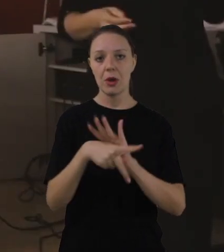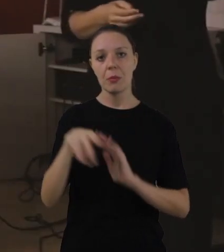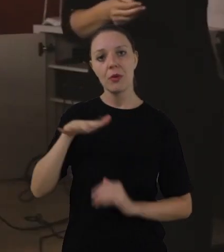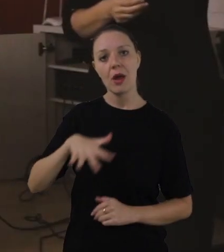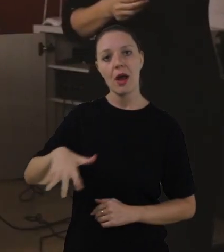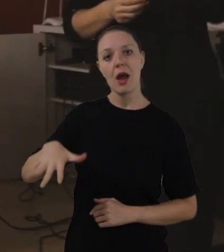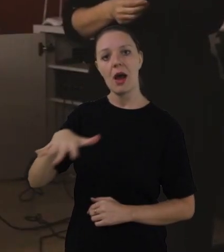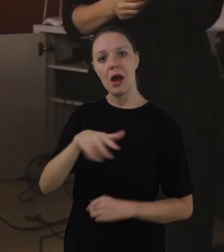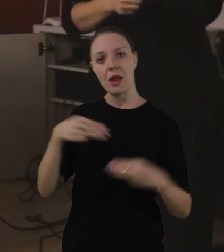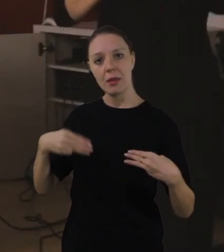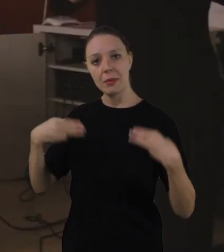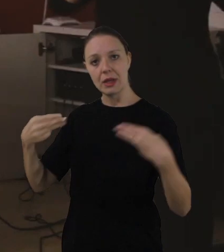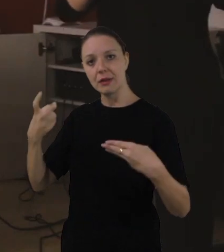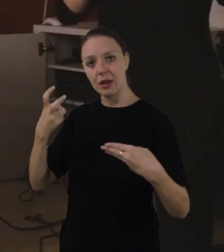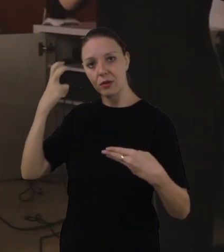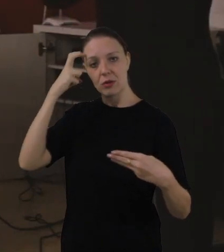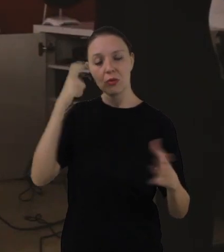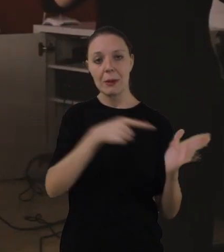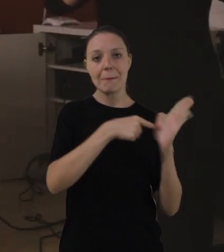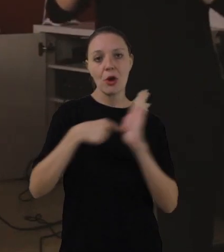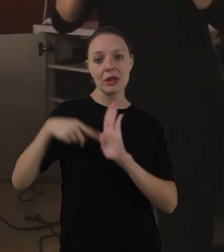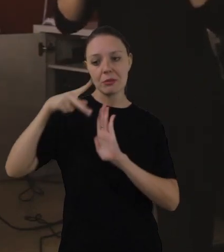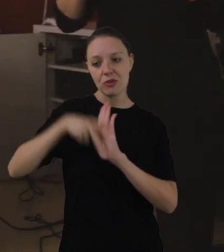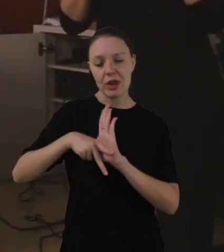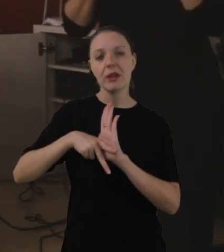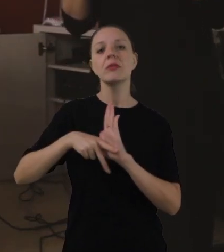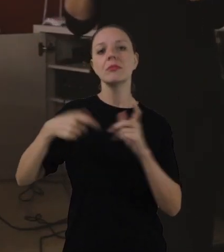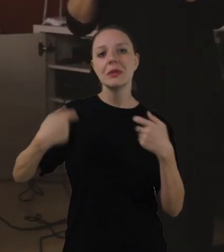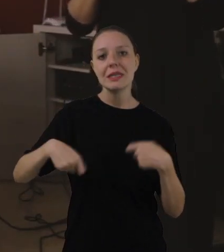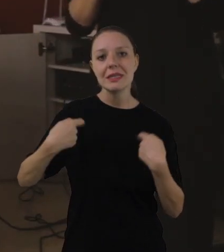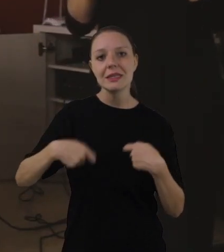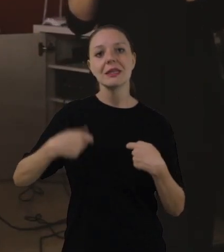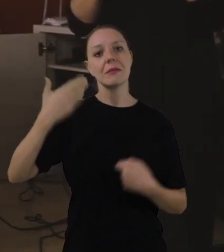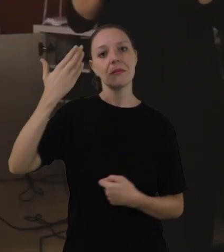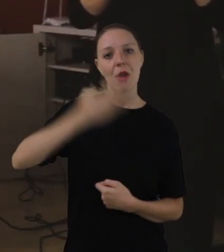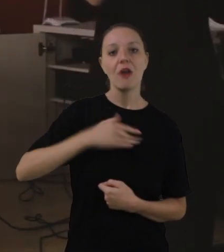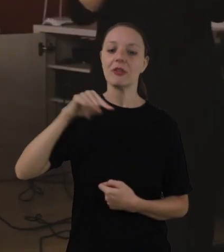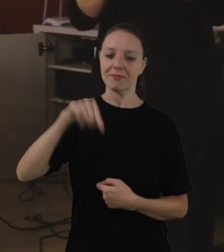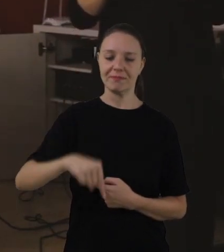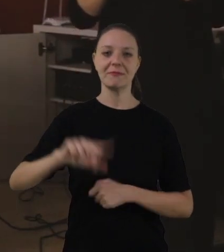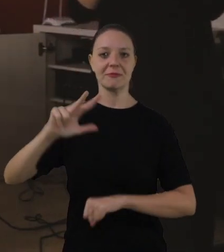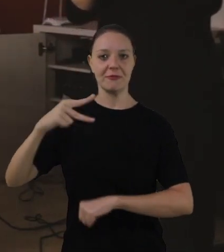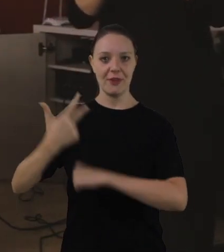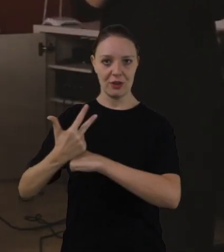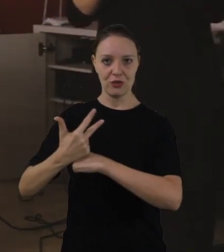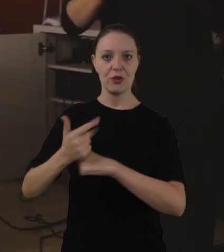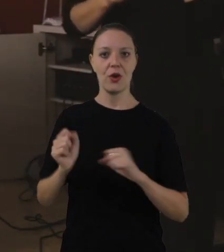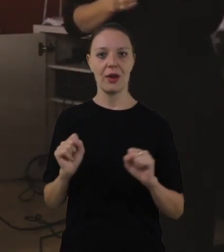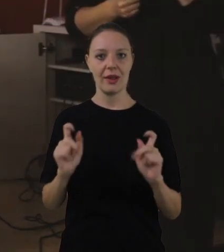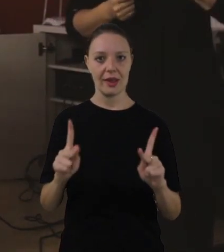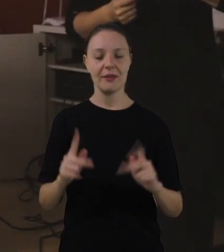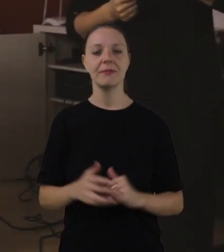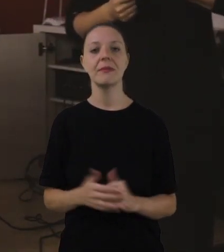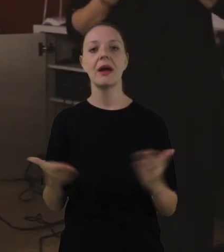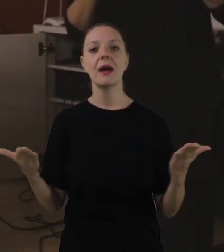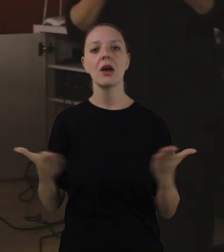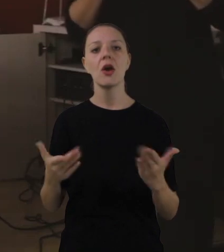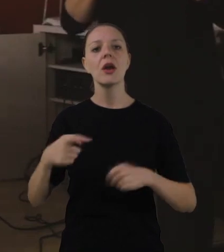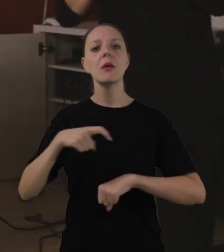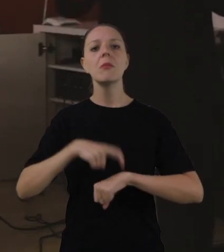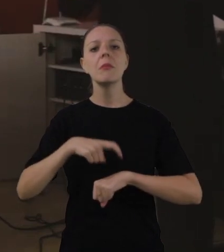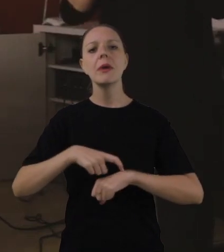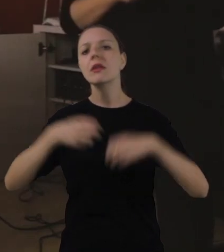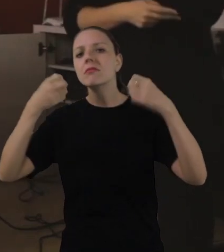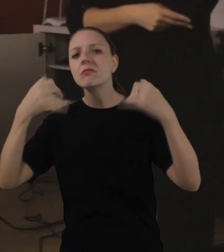que nós estamos fazendo esse trabalho. Então, agora já conectando com esse momento, nós estamos aqui hoje para falar